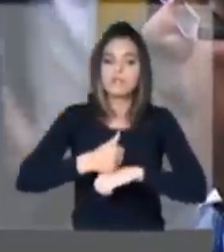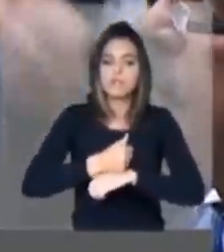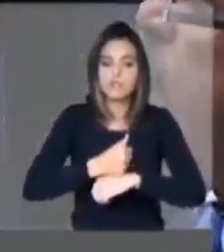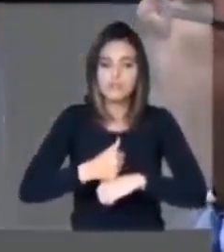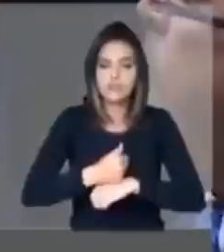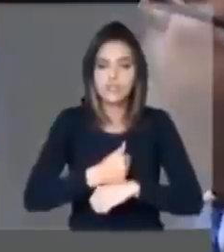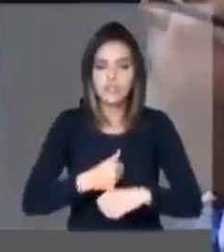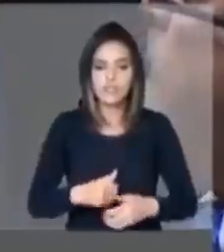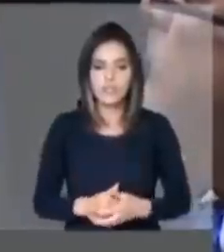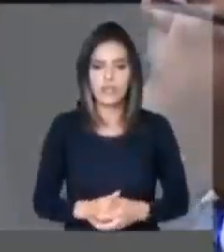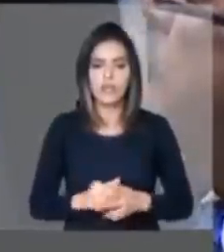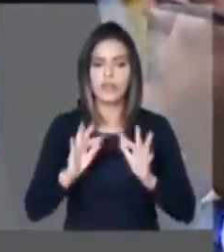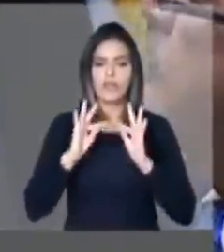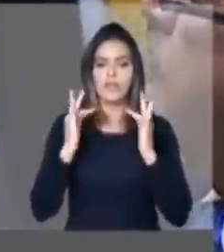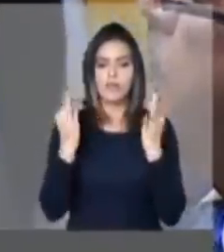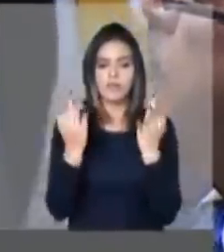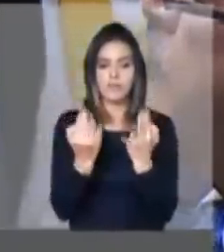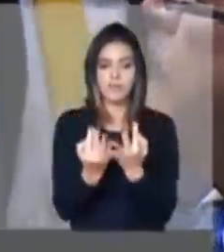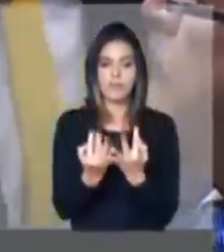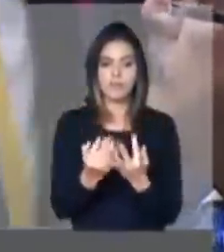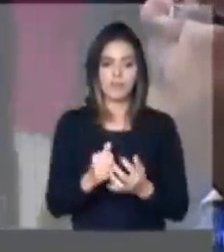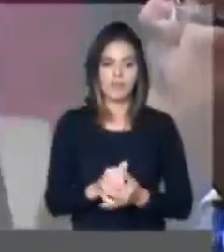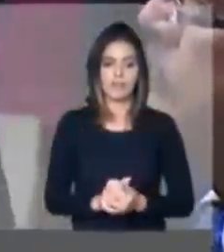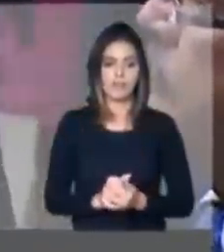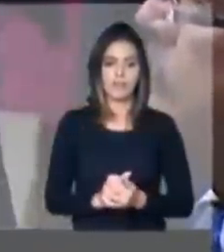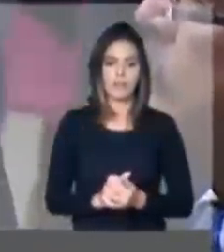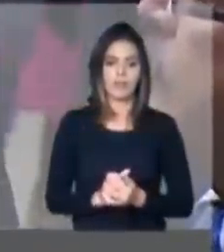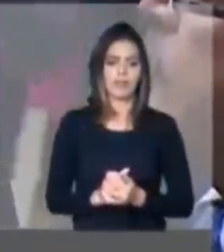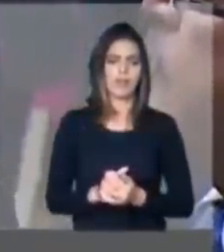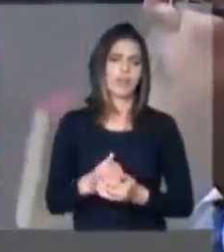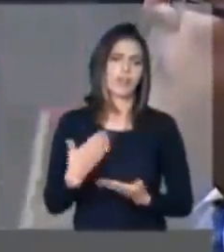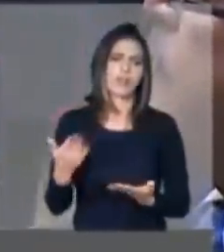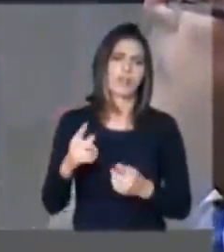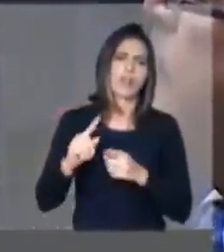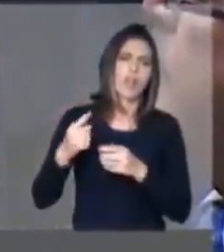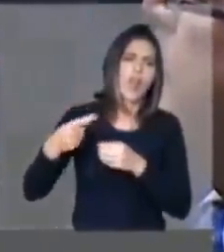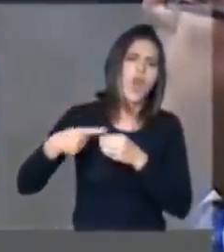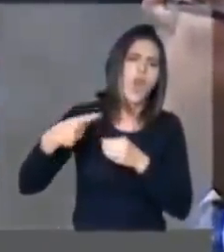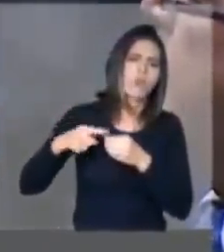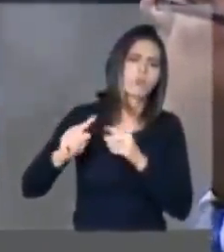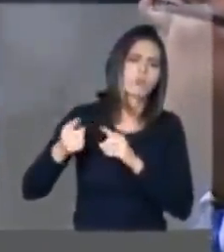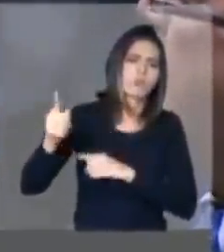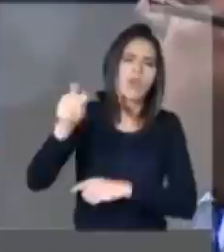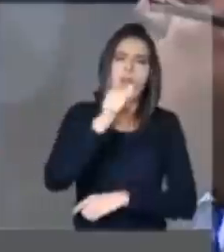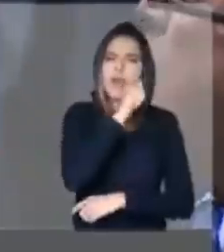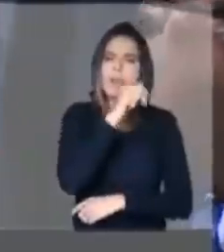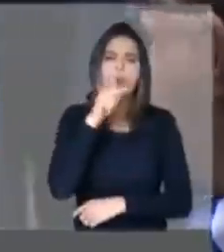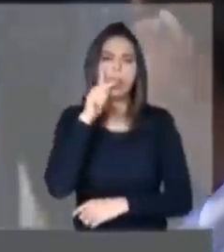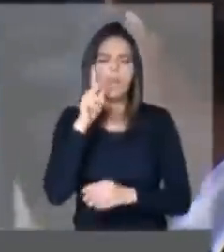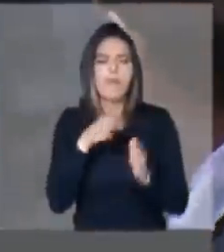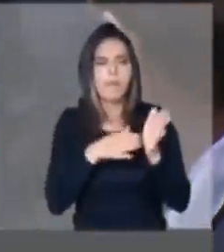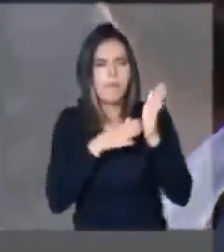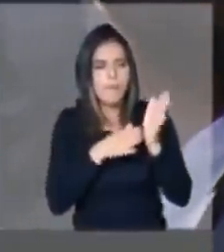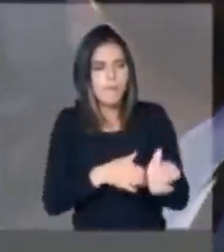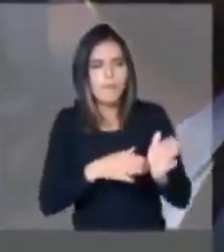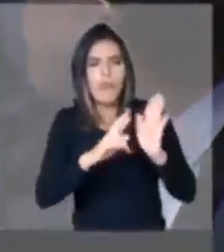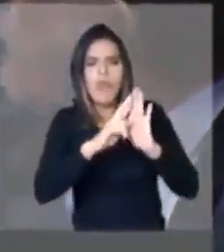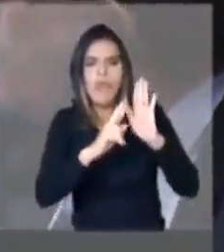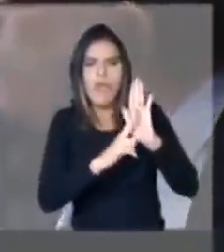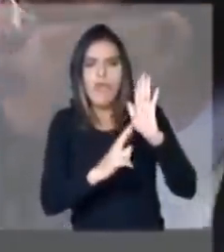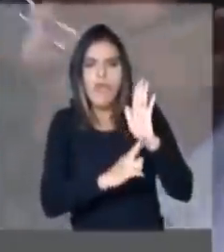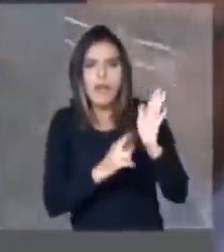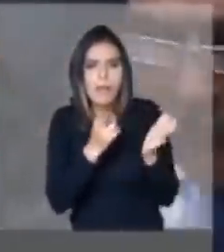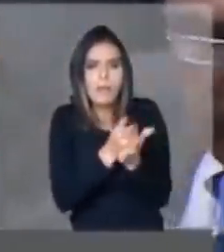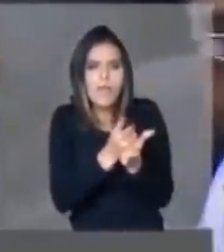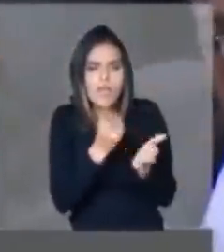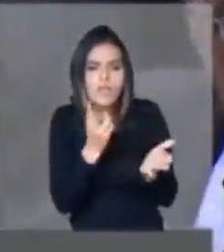Ou seja, uma família desde de São Paulo até o interior do Amapá vai ter de seguir os mesmos critérios e não vai